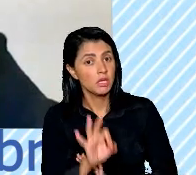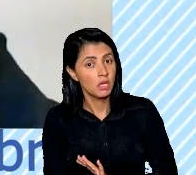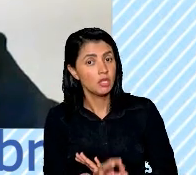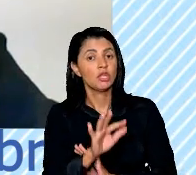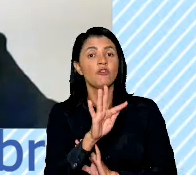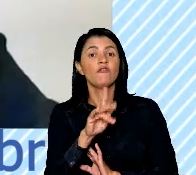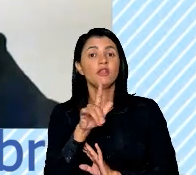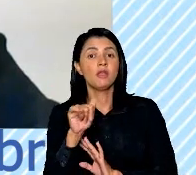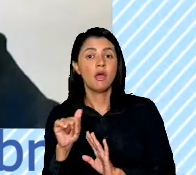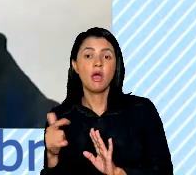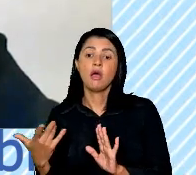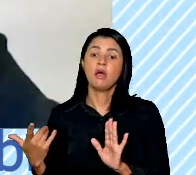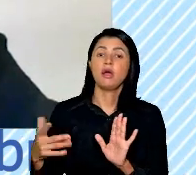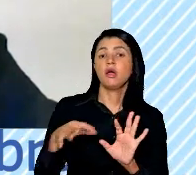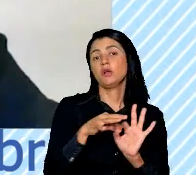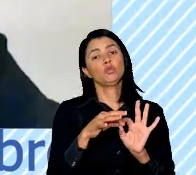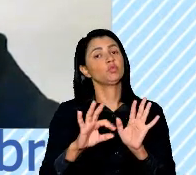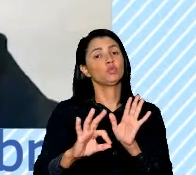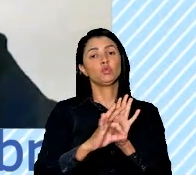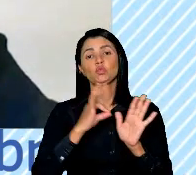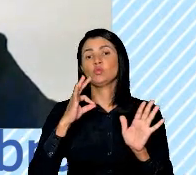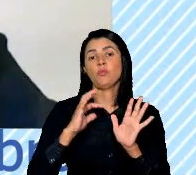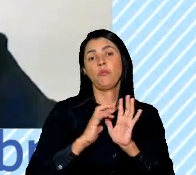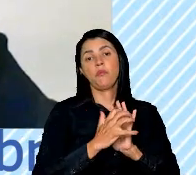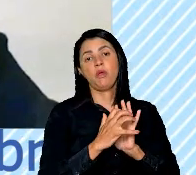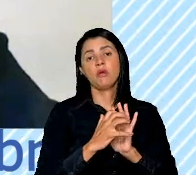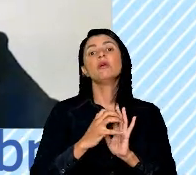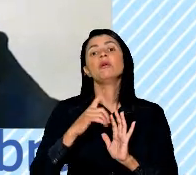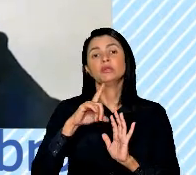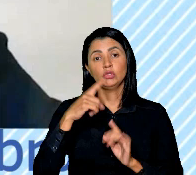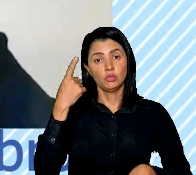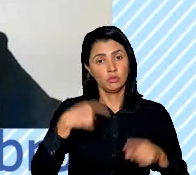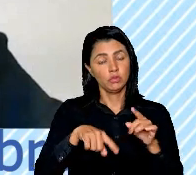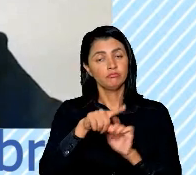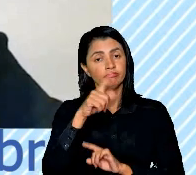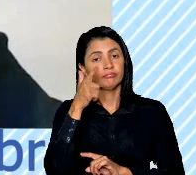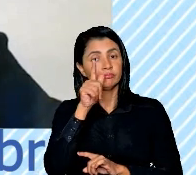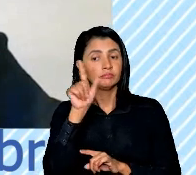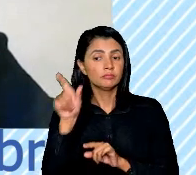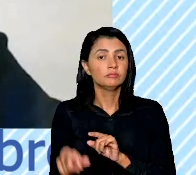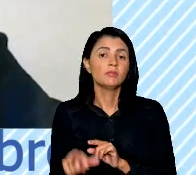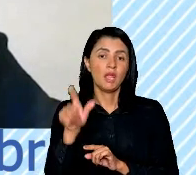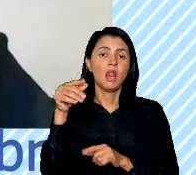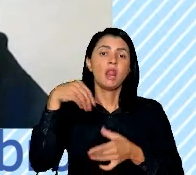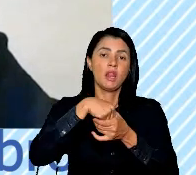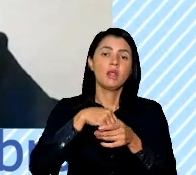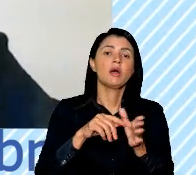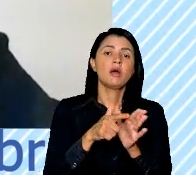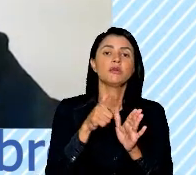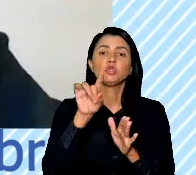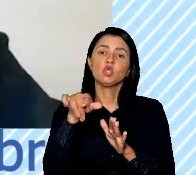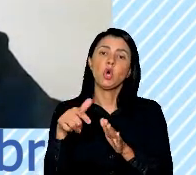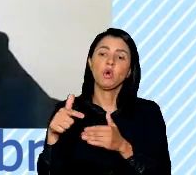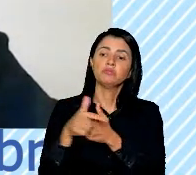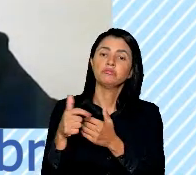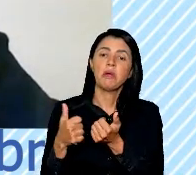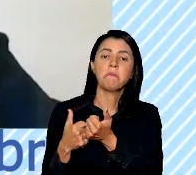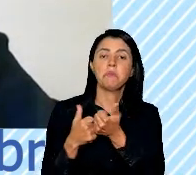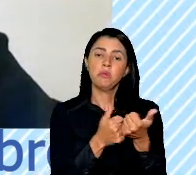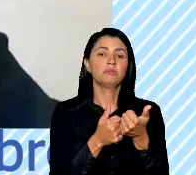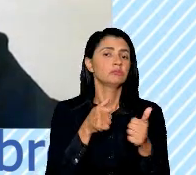aos partidos políticos e acabam por exercer, nas agremiações partidárias, funções de apoio, sem participar